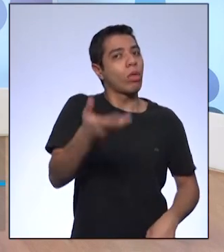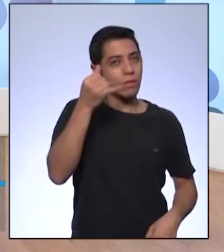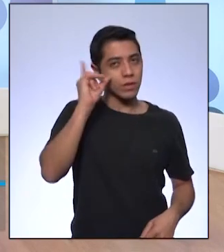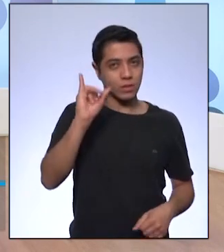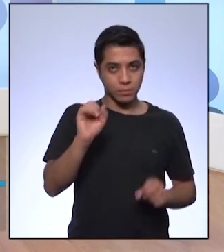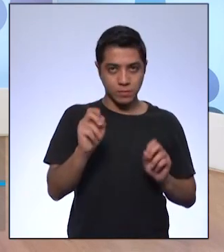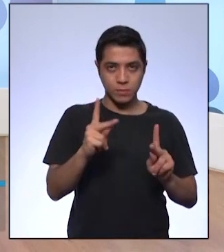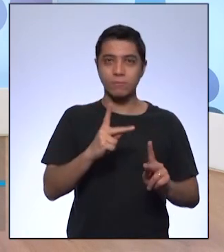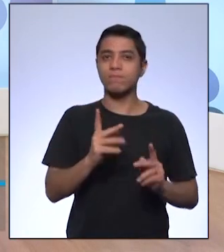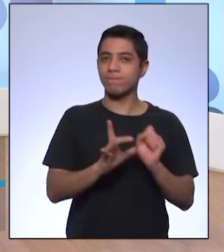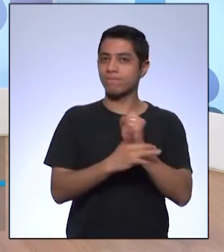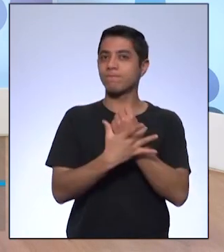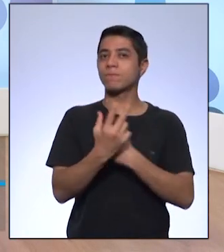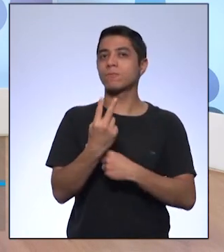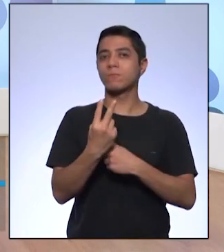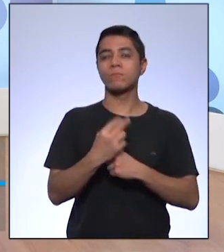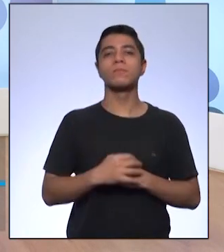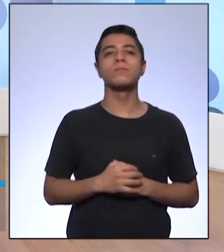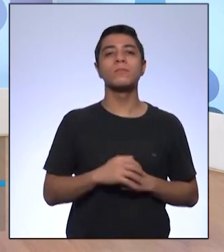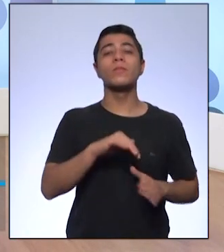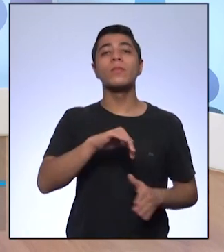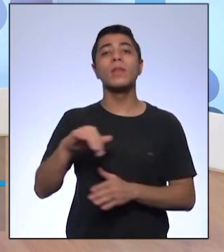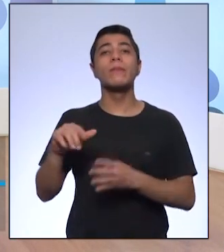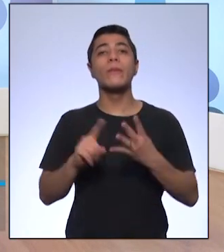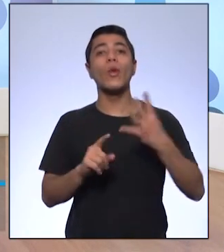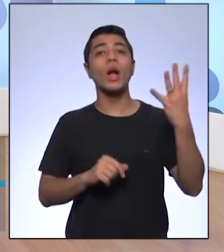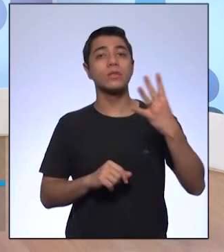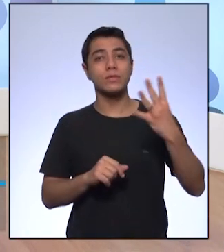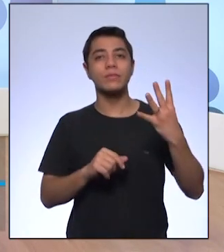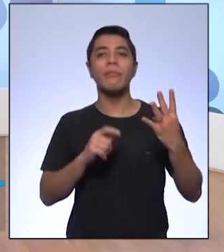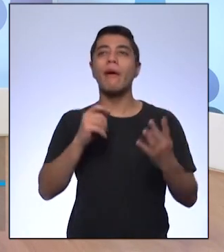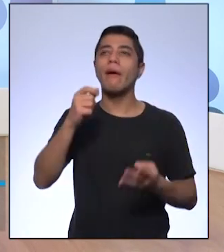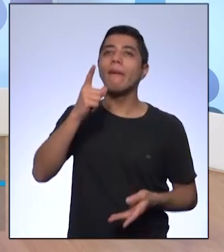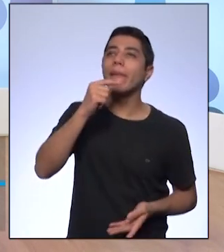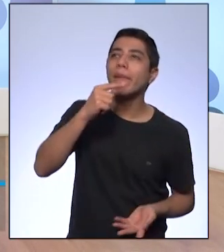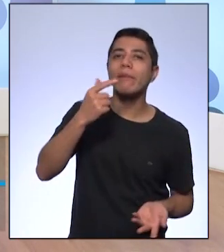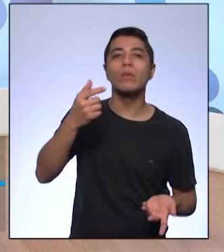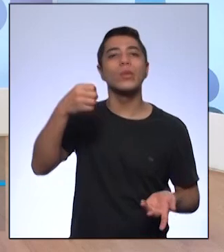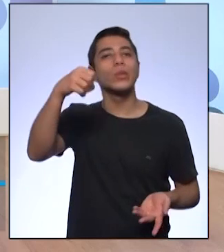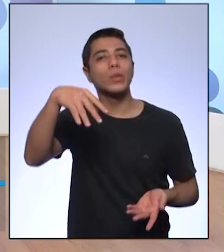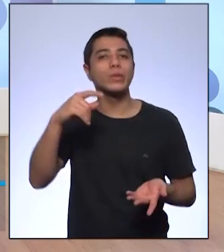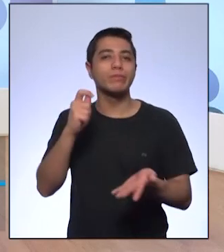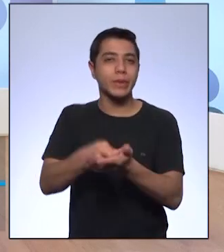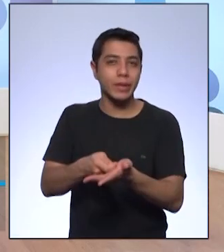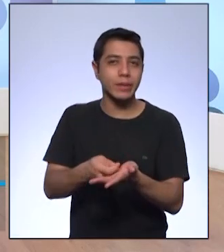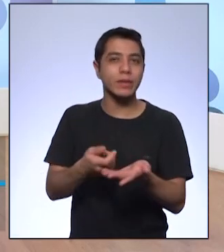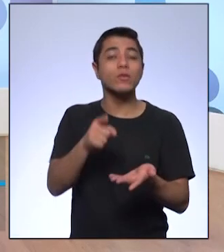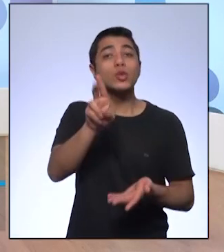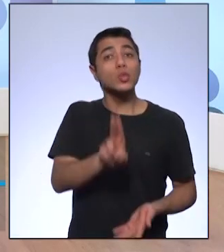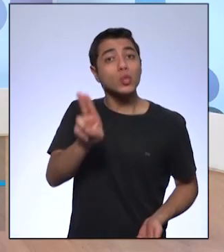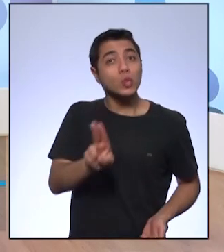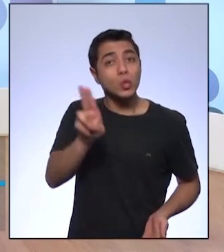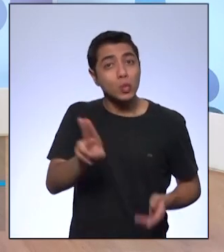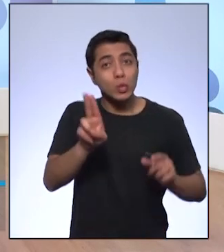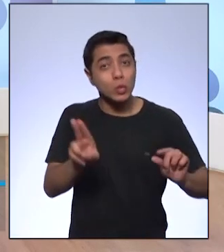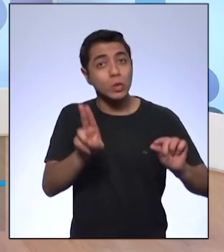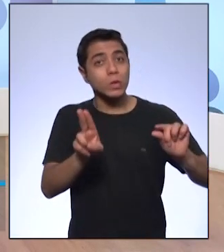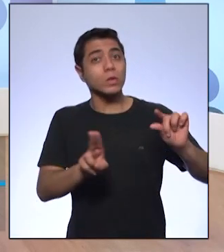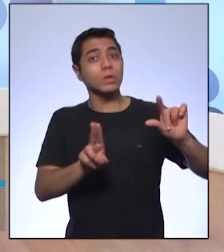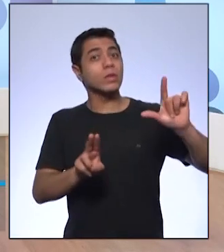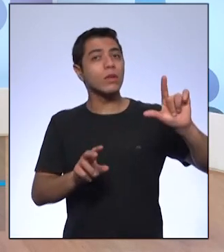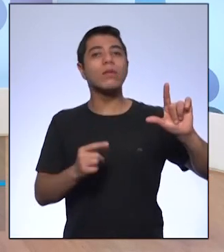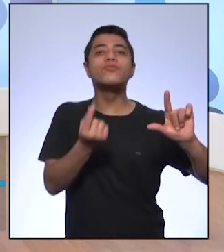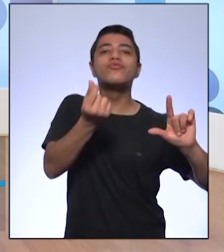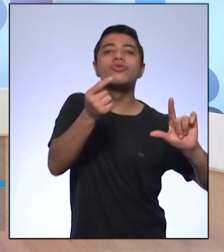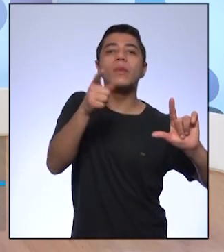Tá? Existe uma relação direta entre o consumo e o dinheiro, né? Ou seja, a quantidade que você paga. O interessante aí